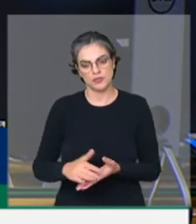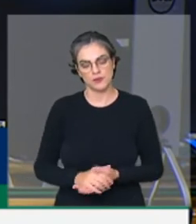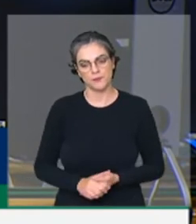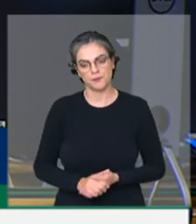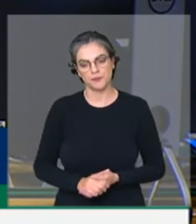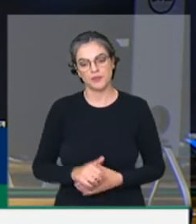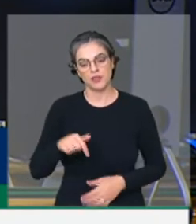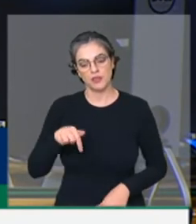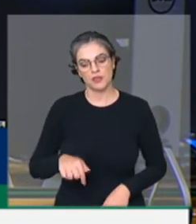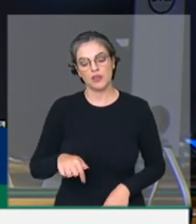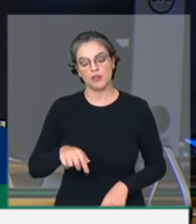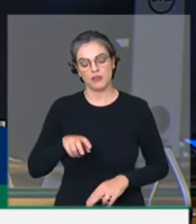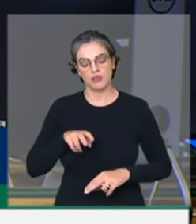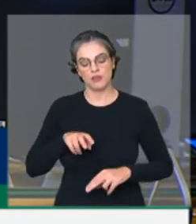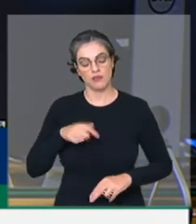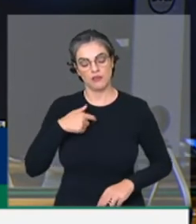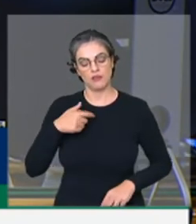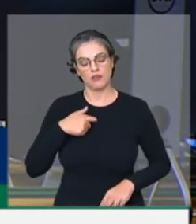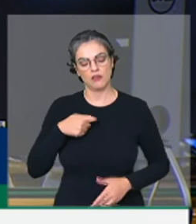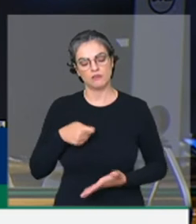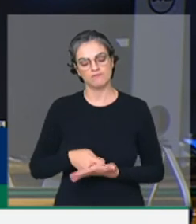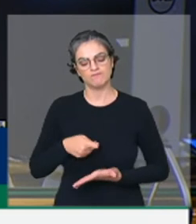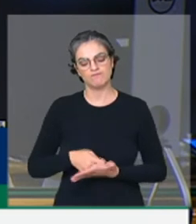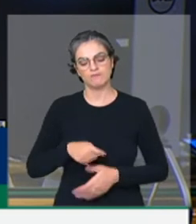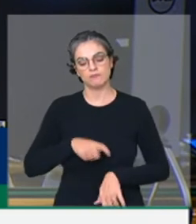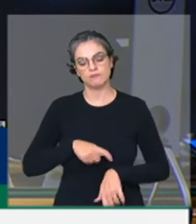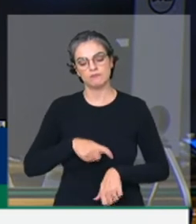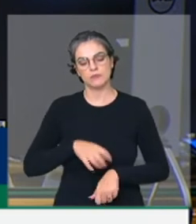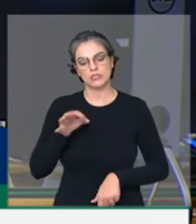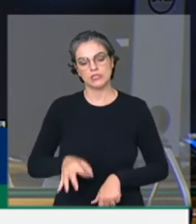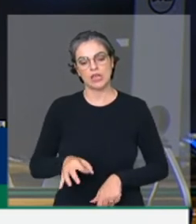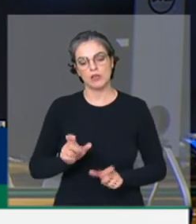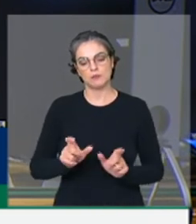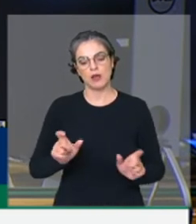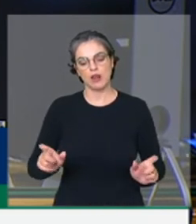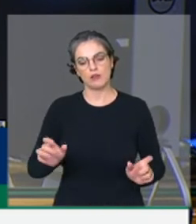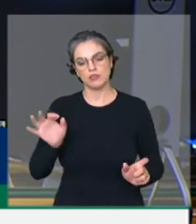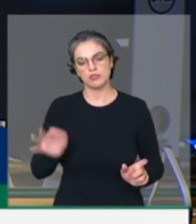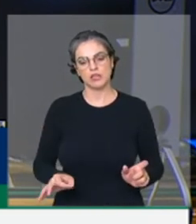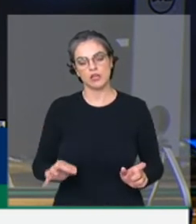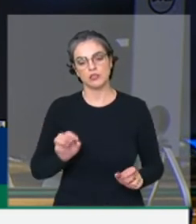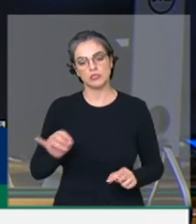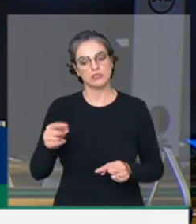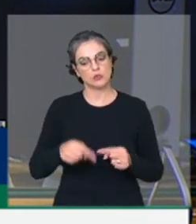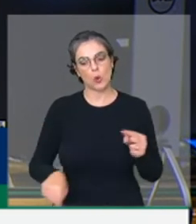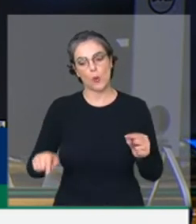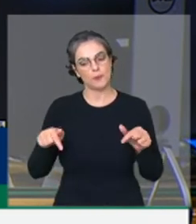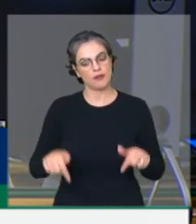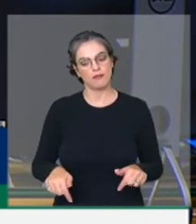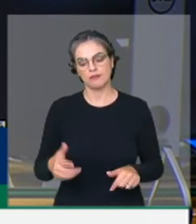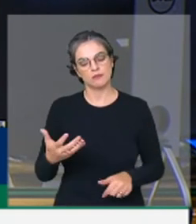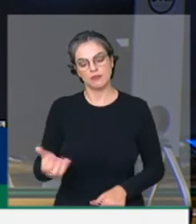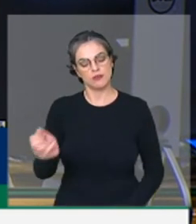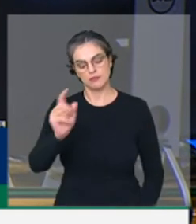será rigorosíssima com qualquer tipo de adjetivação inadequada no plenário dessa casa.